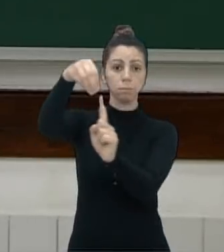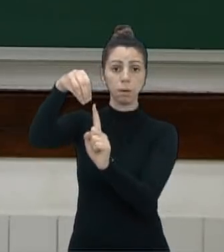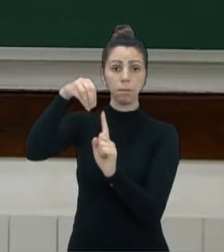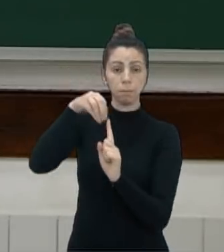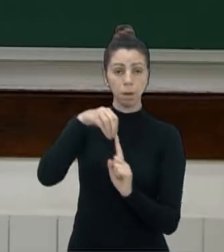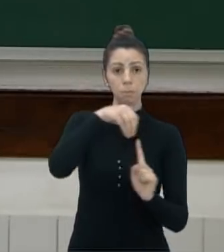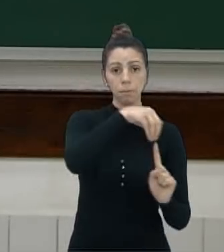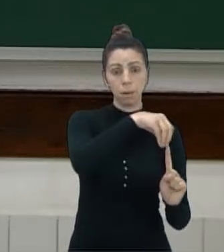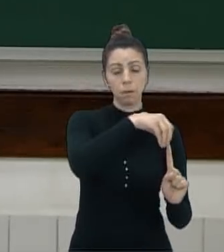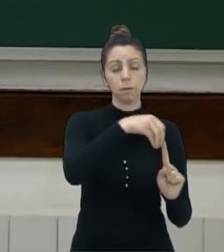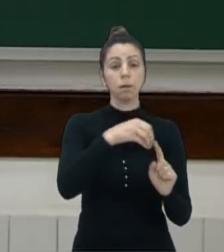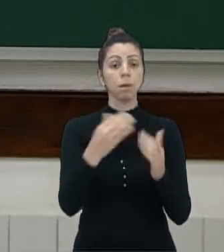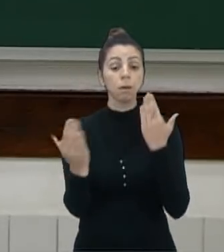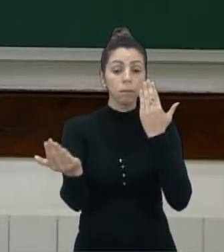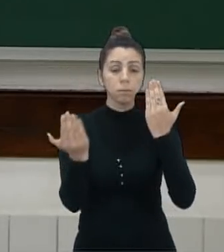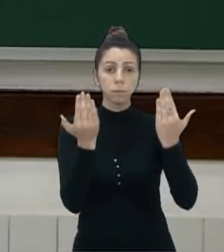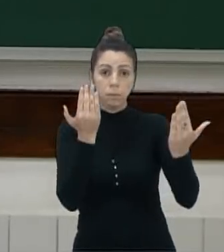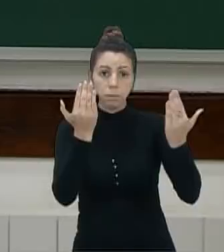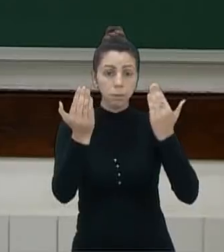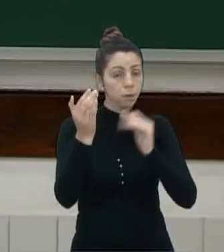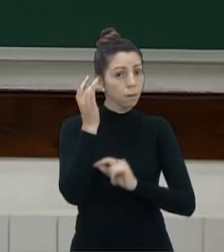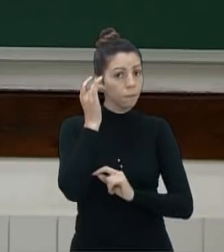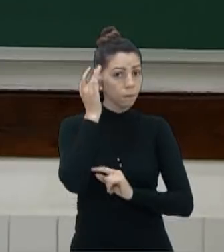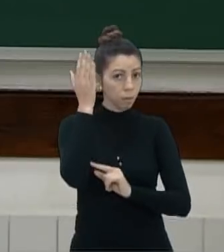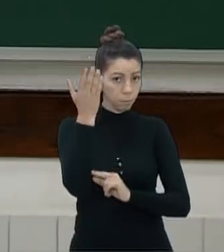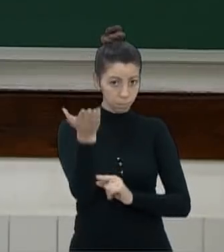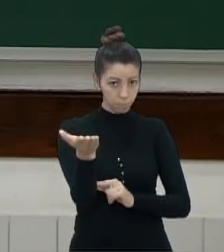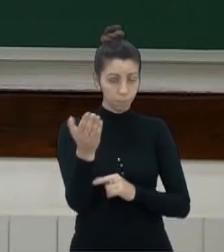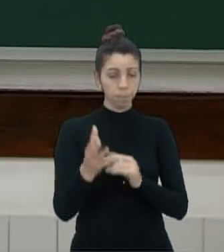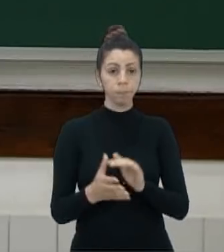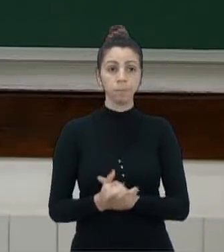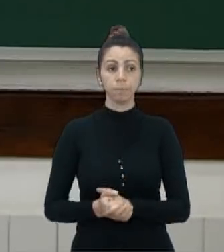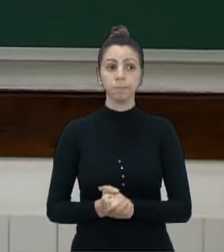essa comparação aí para facilitar para vocês.